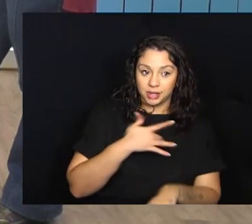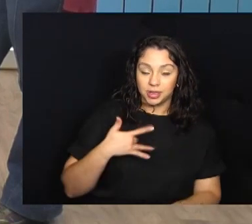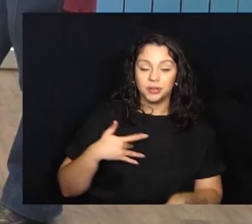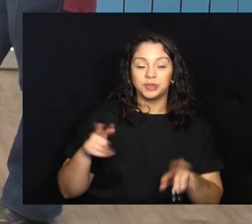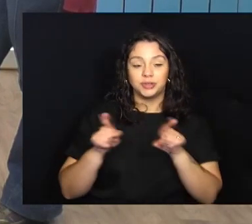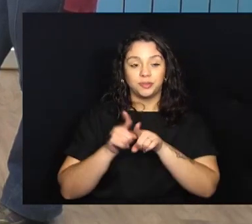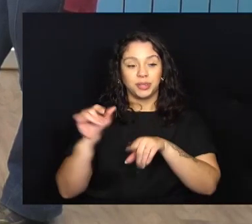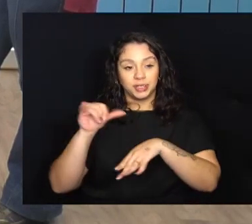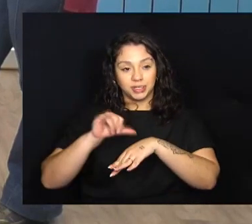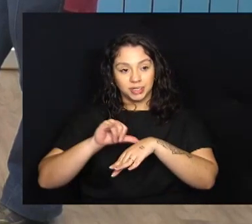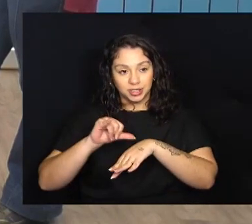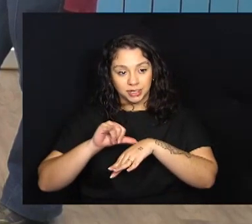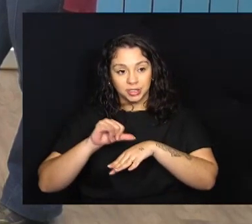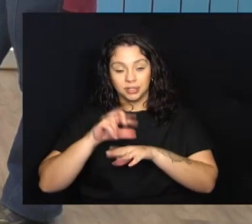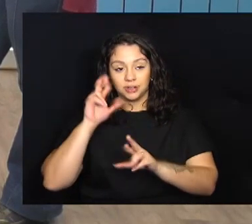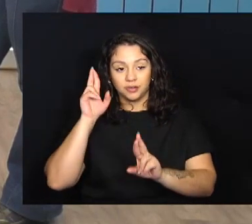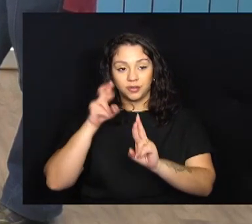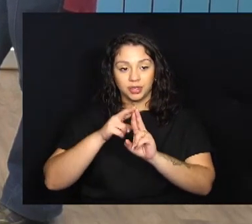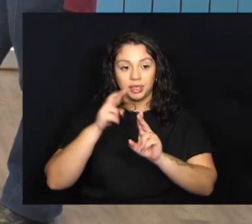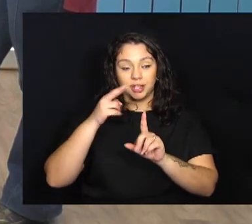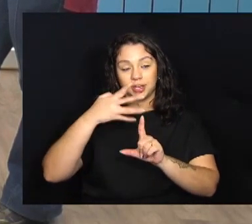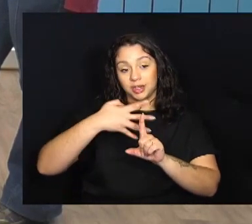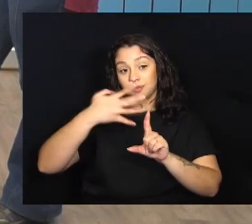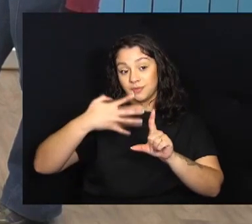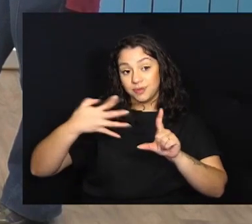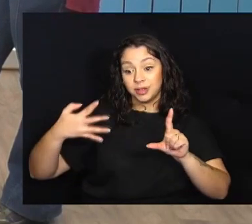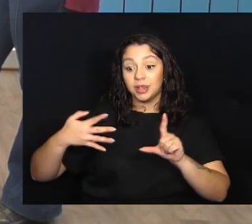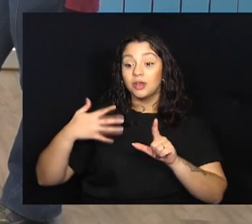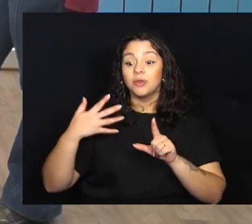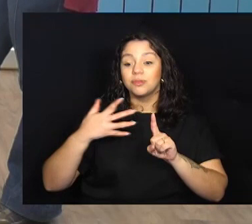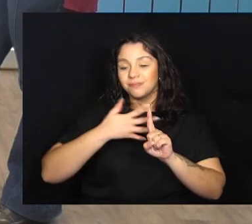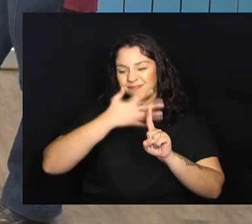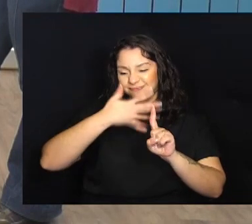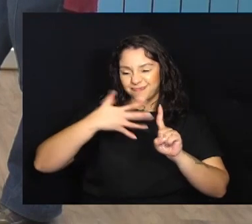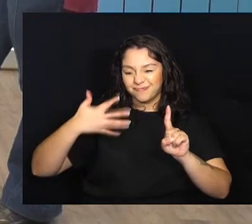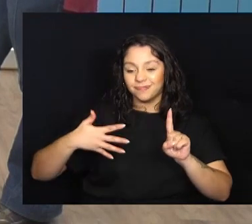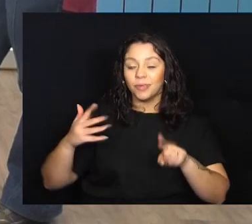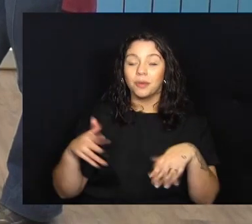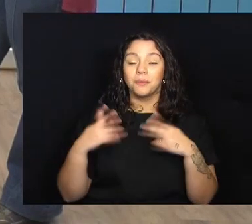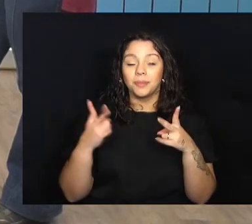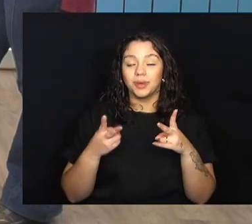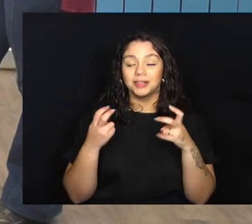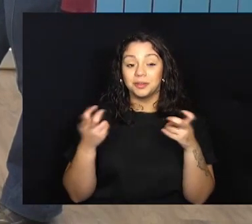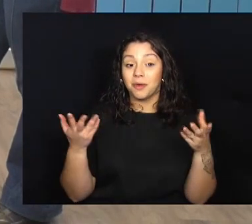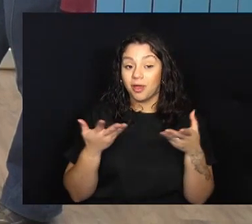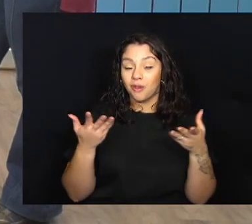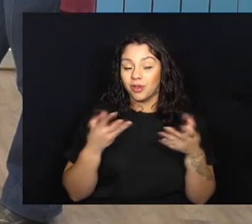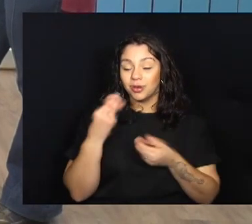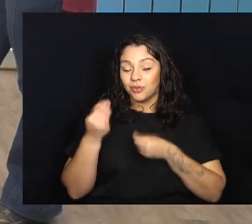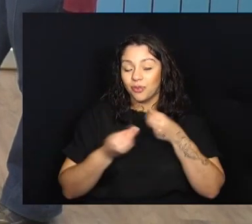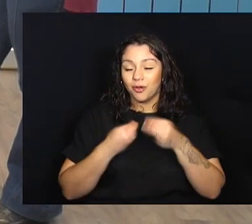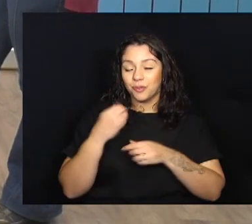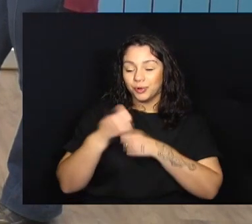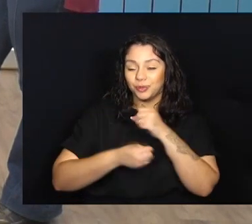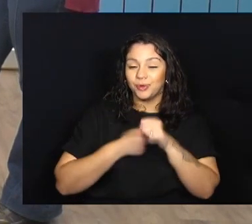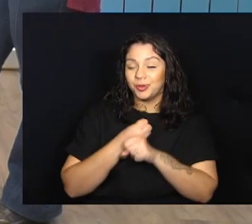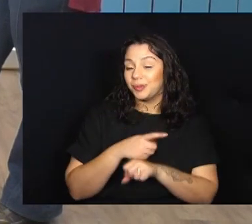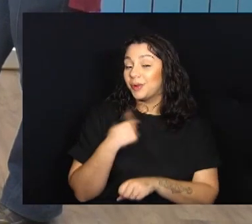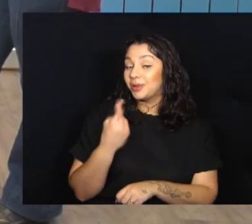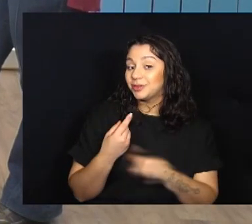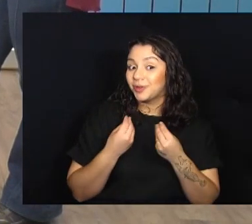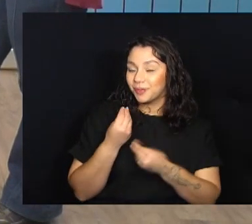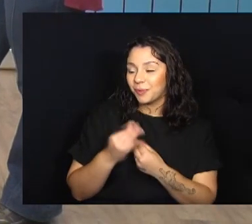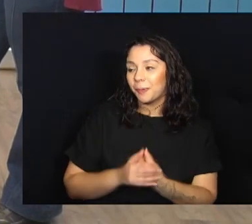referência LGBT+. Que análise que você faz dessa primeira experiência e já projetando deste ano para o próximo? Olha,